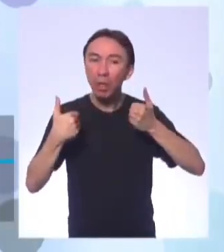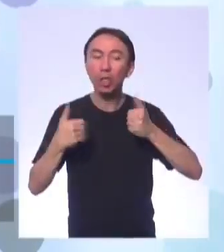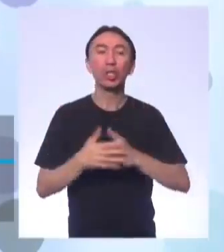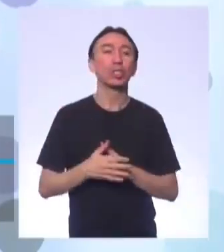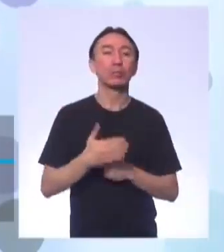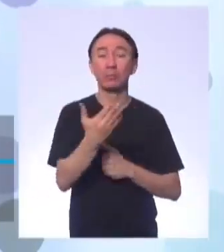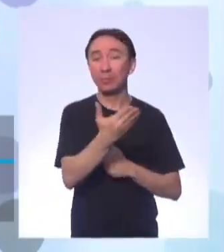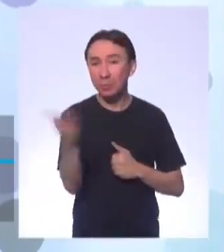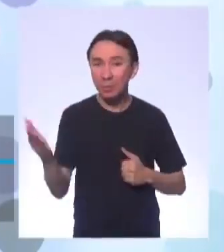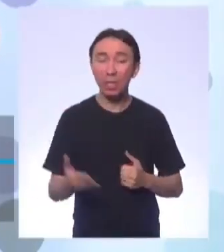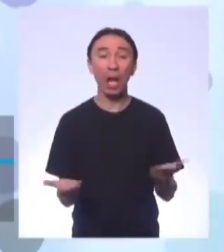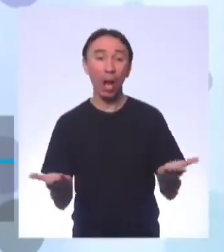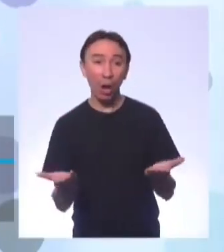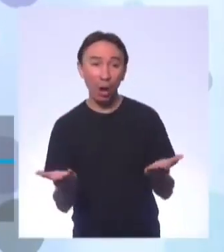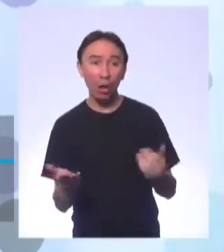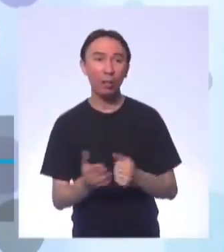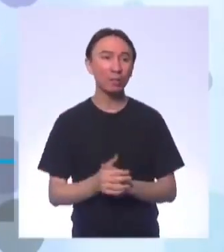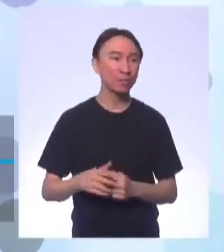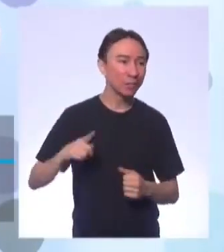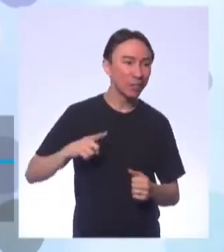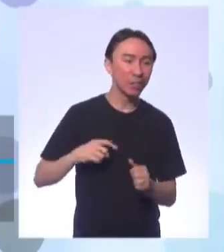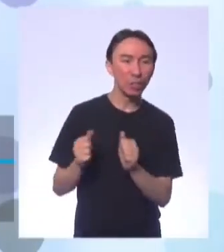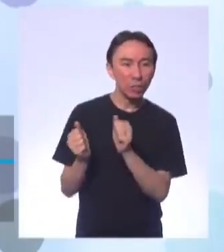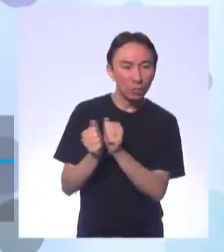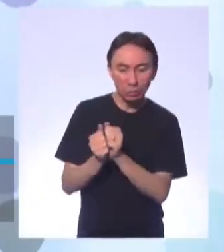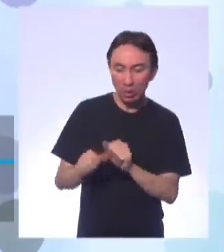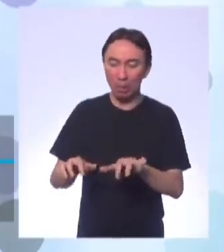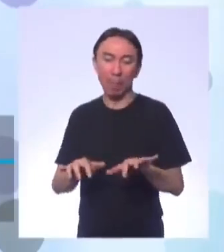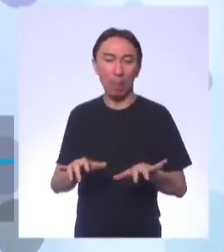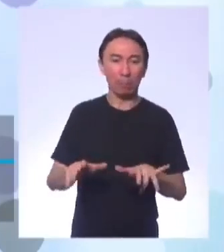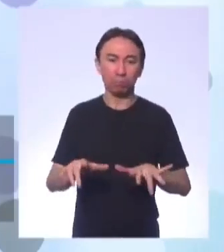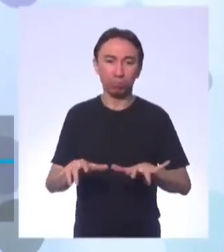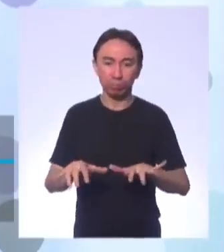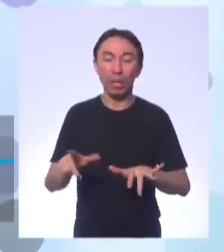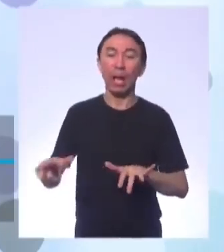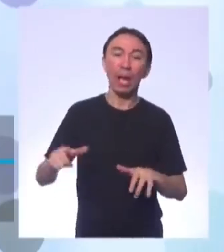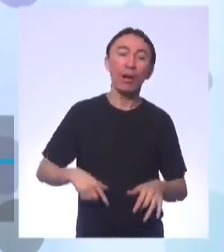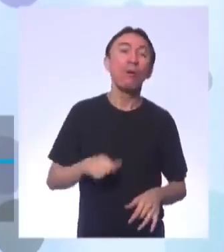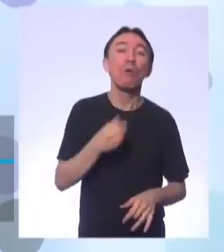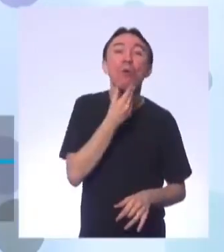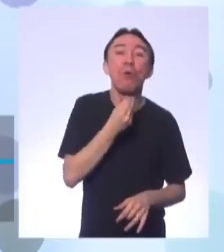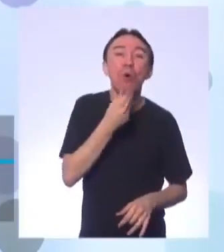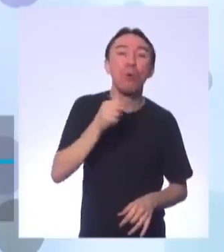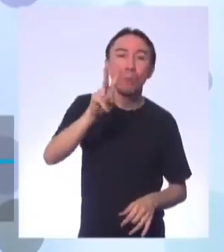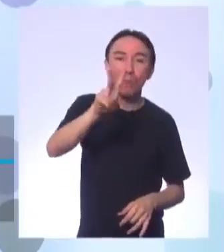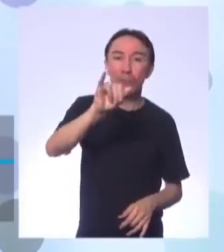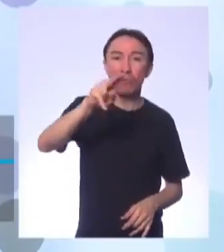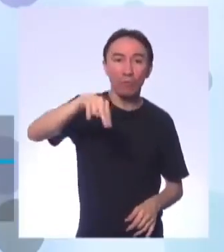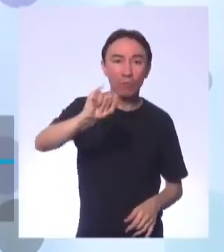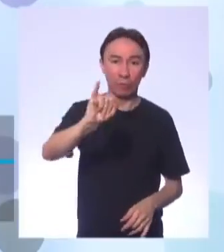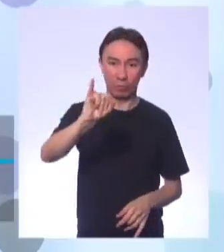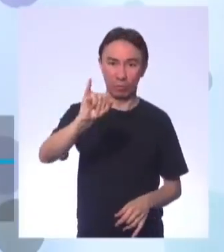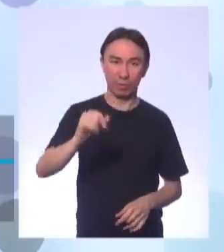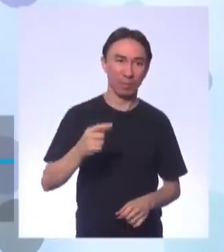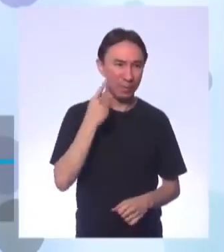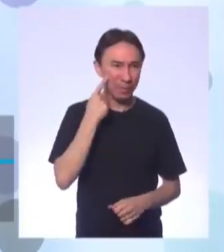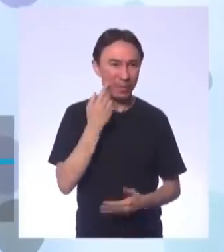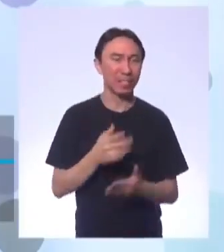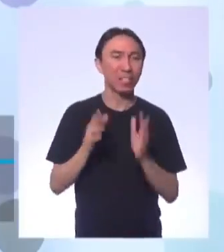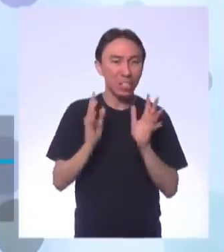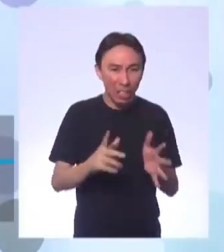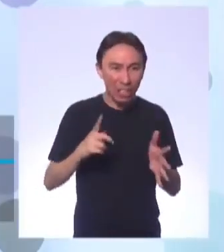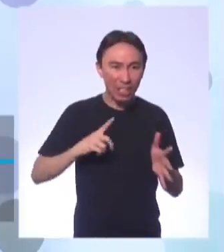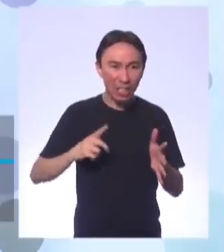hoje quem tá acompanhando aí alvini né O Vini que tá operando aí para vocês se vocês observarem a tela já tá dividida tá